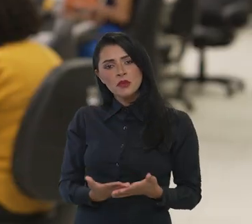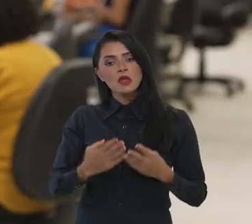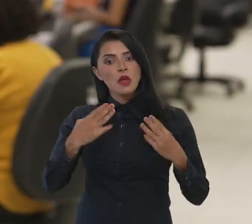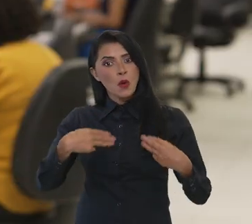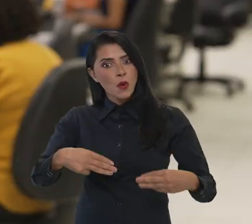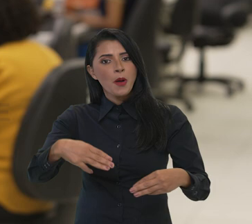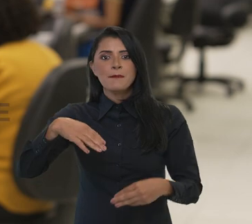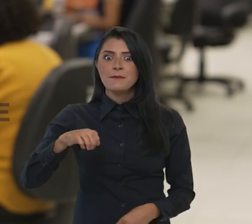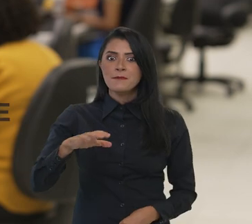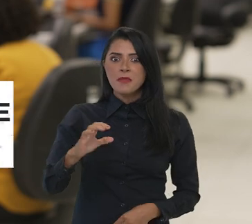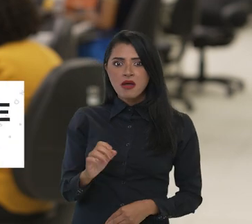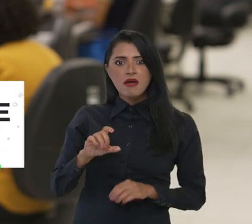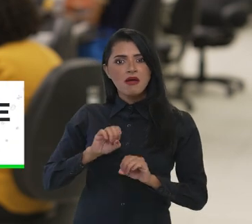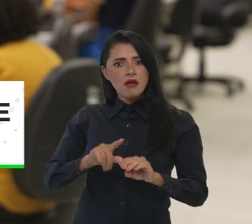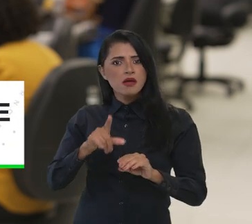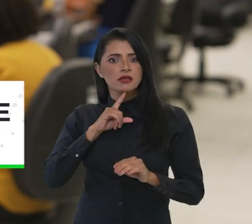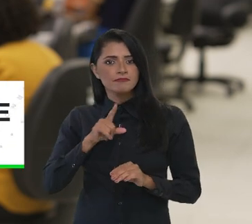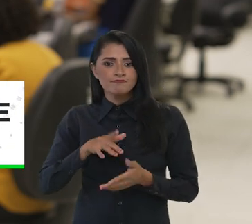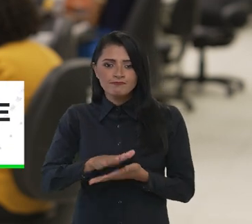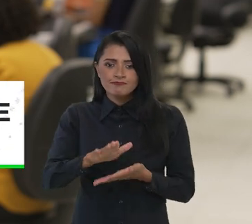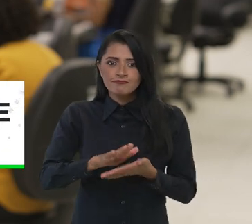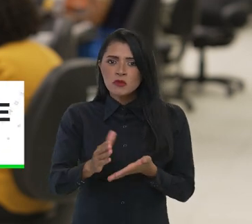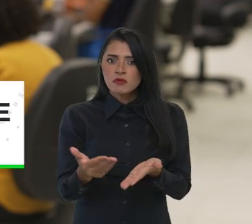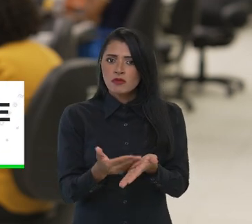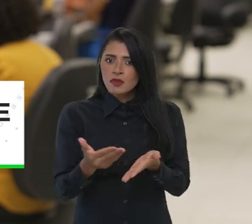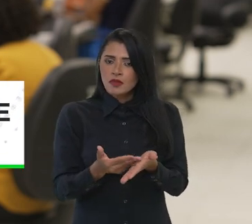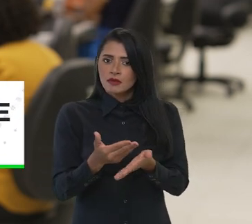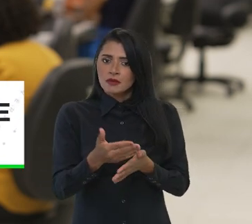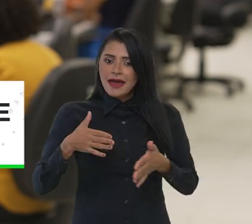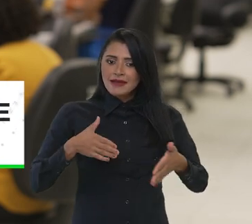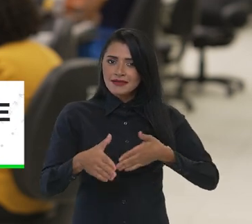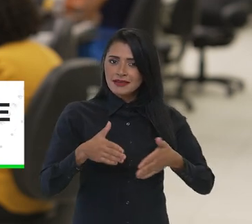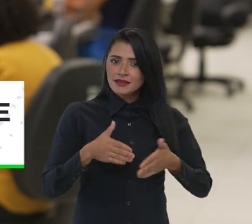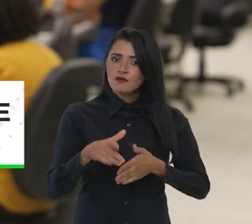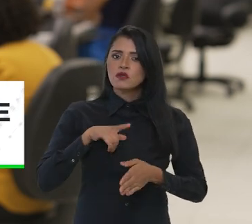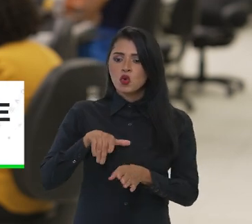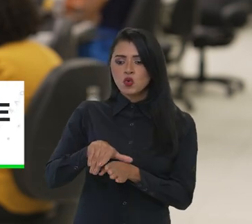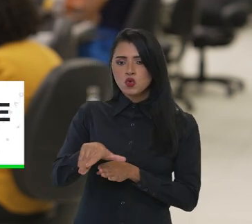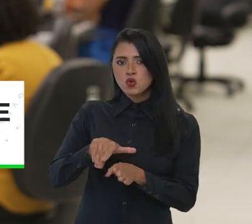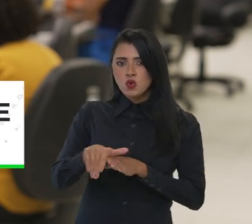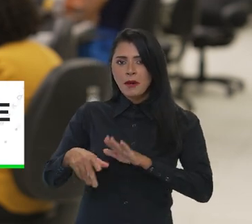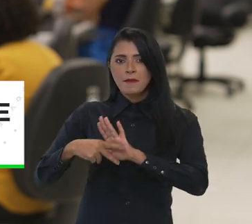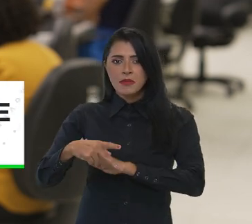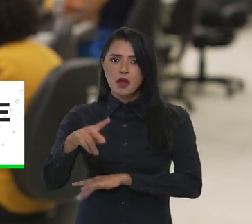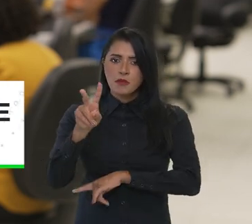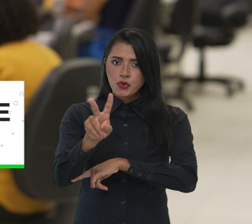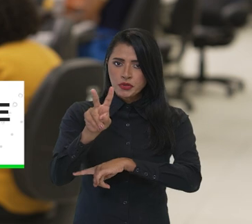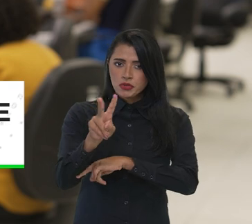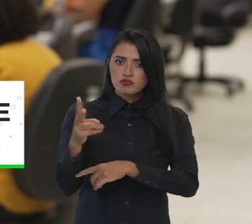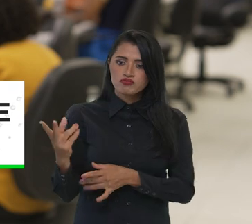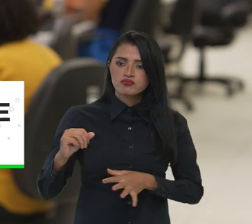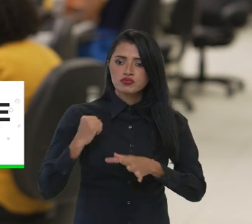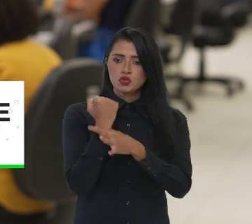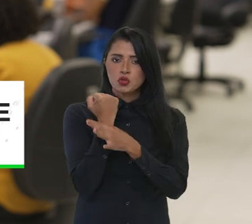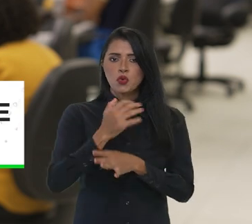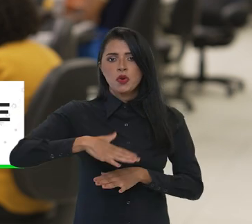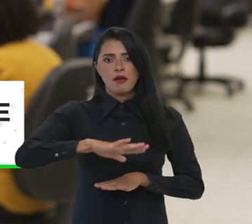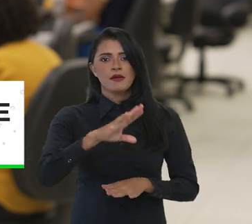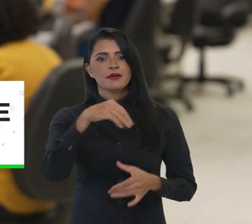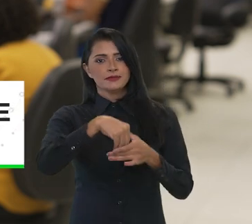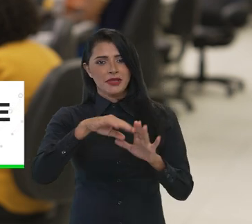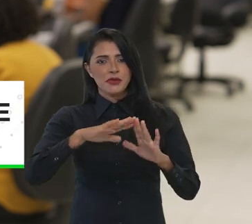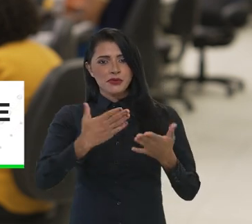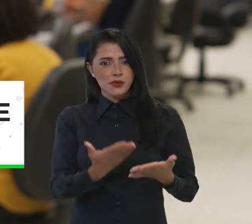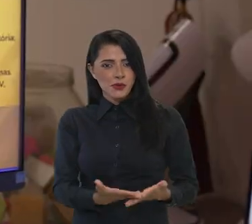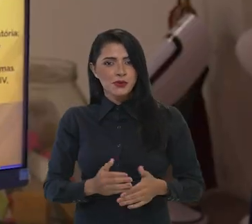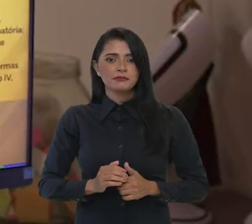escolas. O Ministério da Educação lançou uma versão acessível da cartilha com orientações para proteção e segurança no